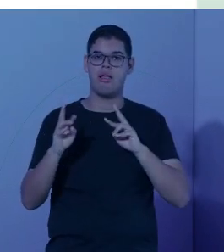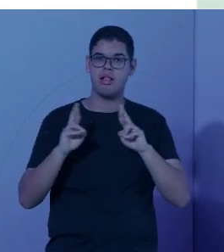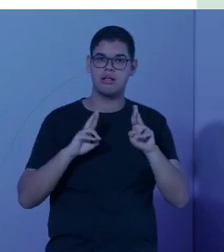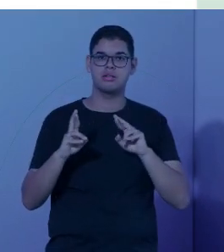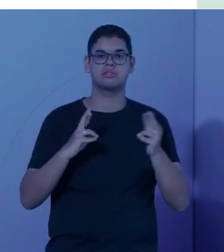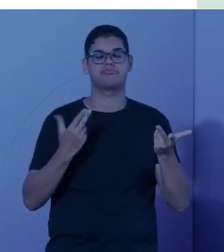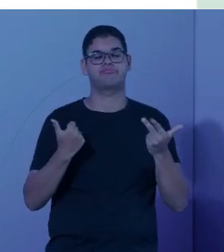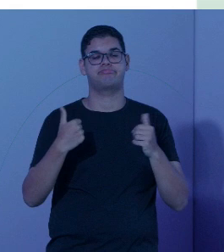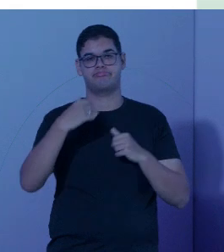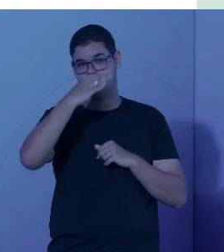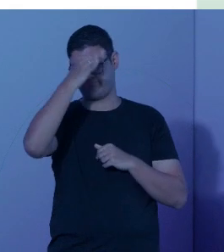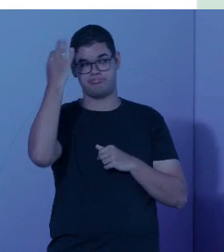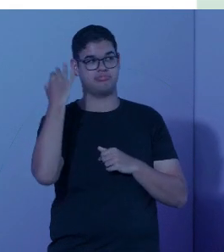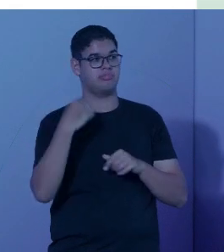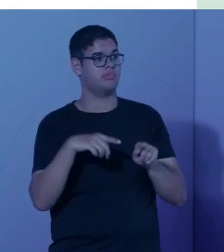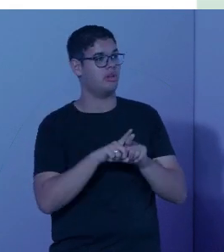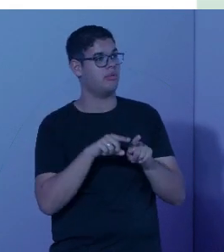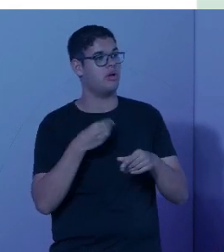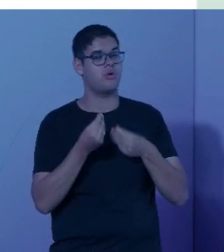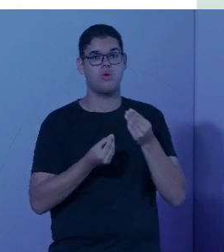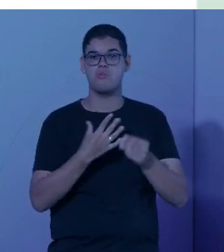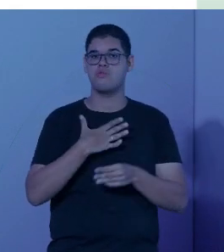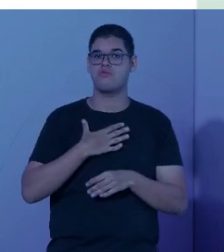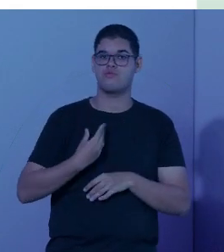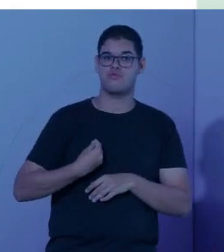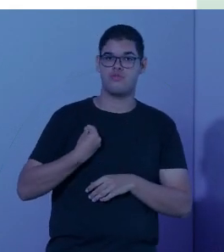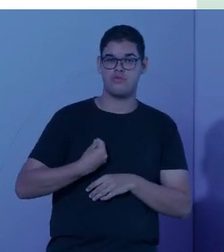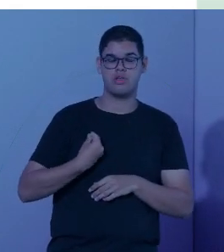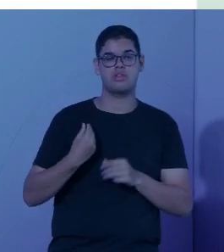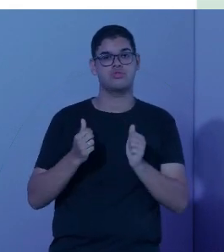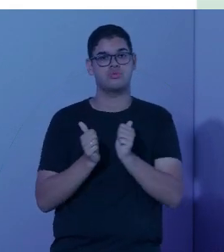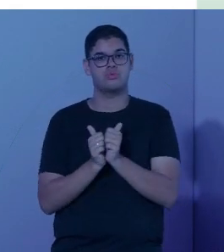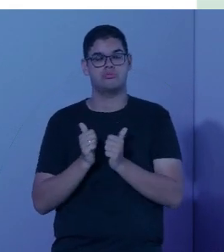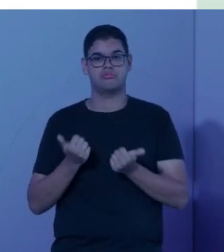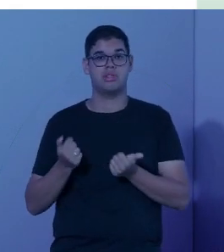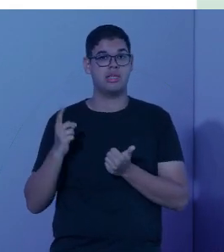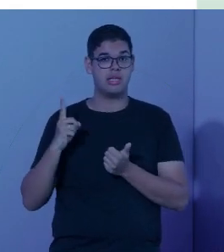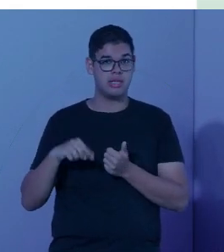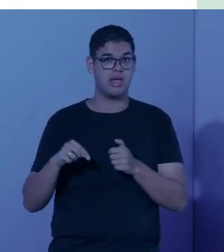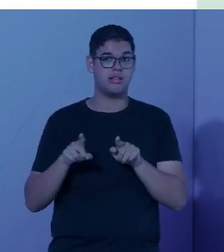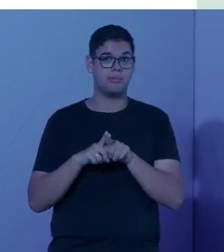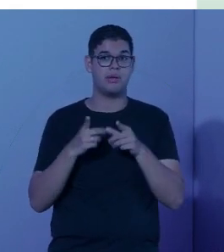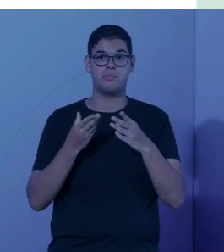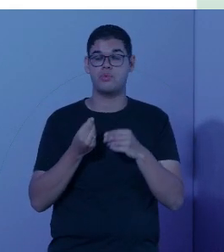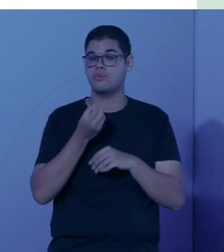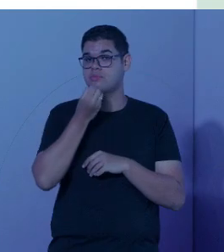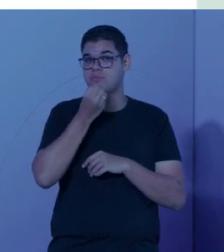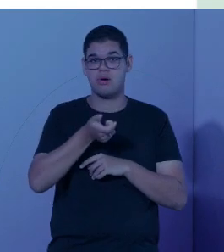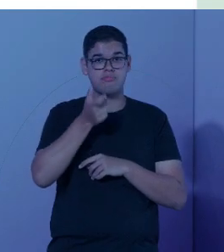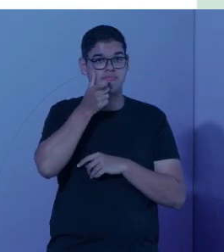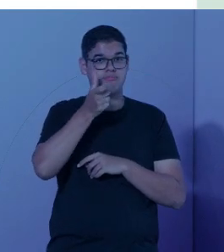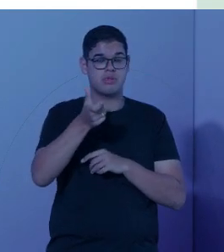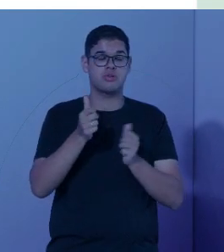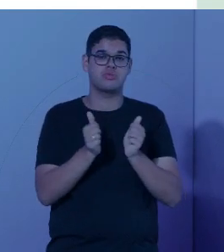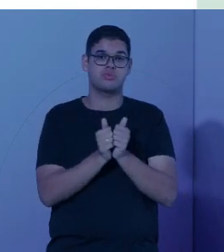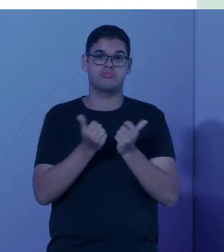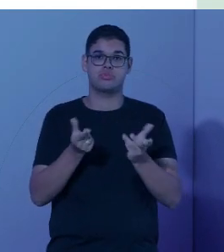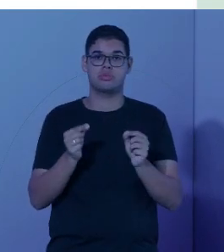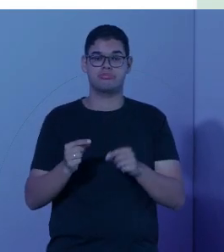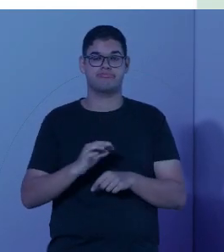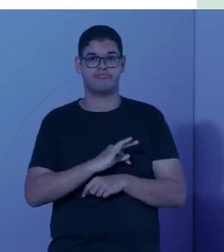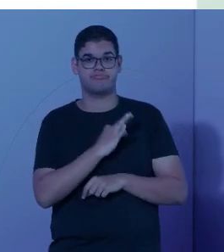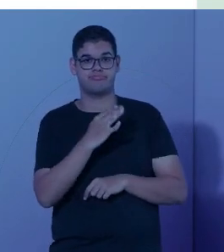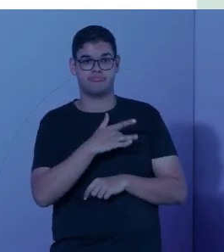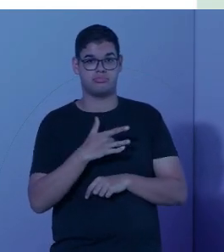as informações que vêm dos pacientes, elas são relevantes nesse processo de avaliação de tecnologias de saúde. Então, aqui